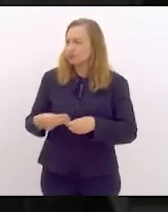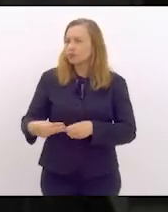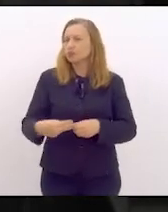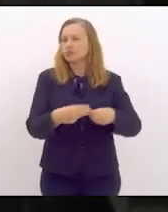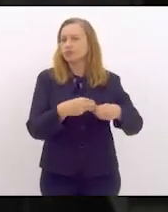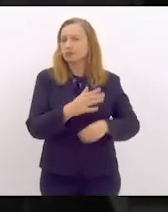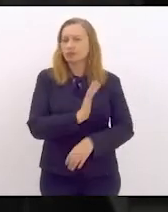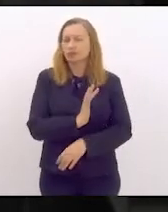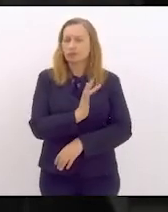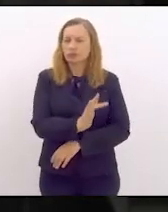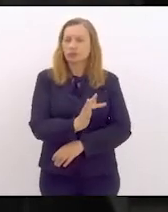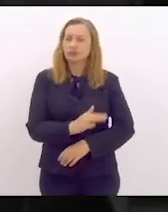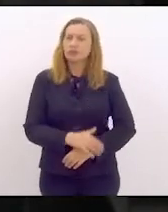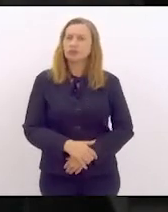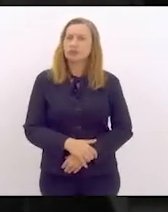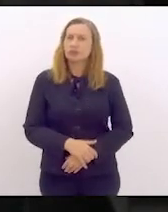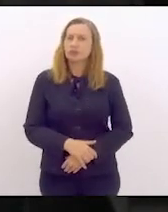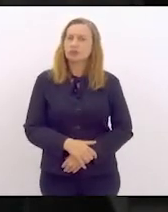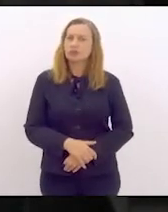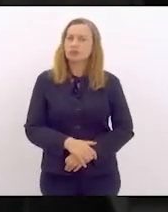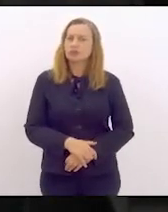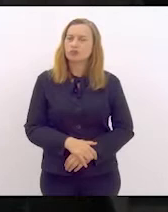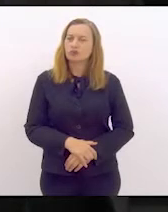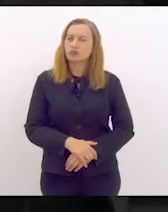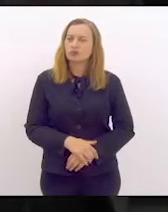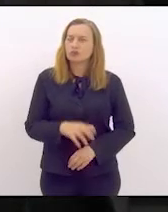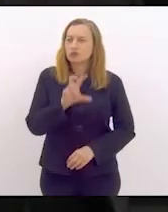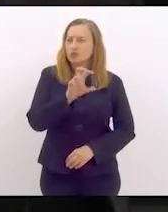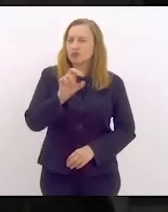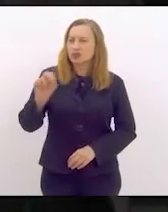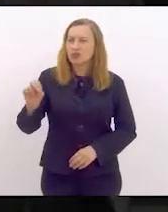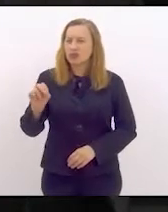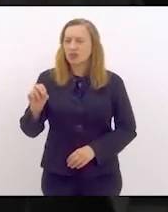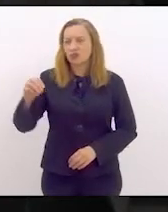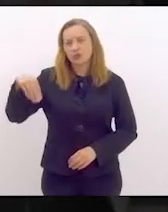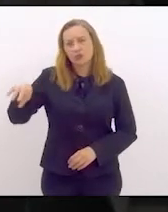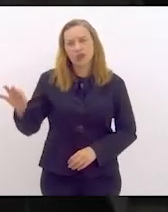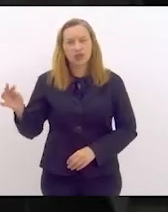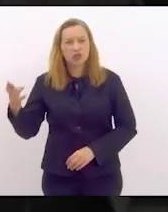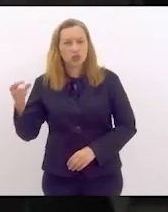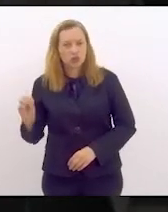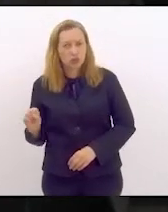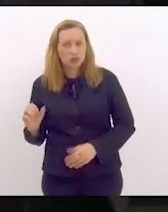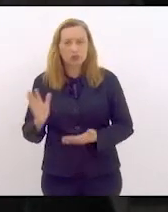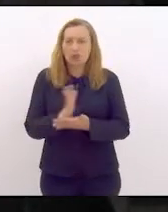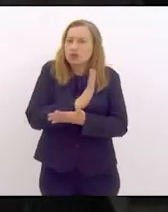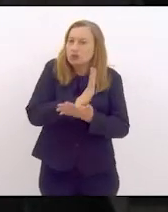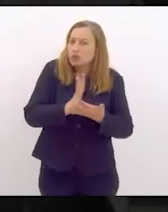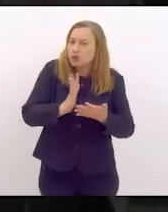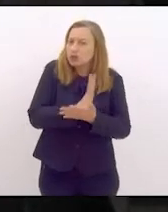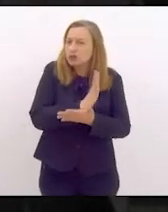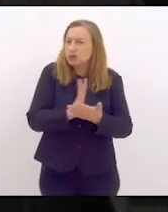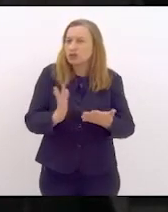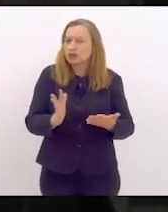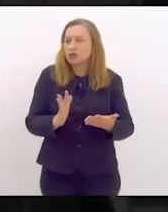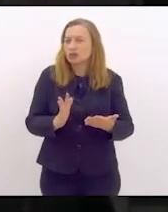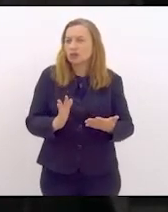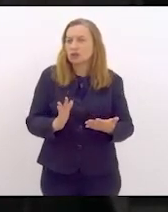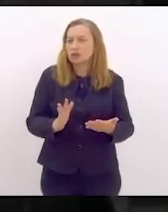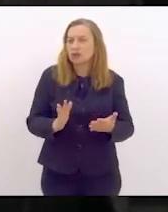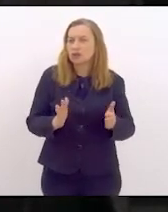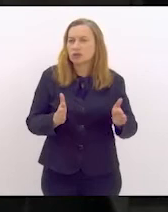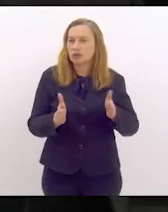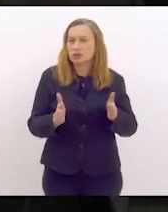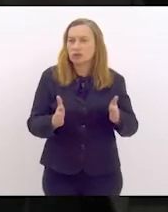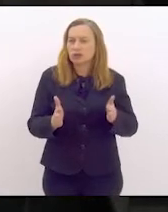Baixada, não passa de 500 metros, muitas vezes, os